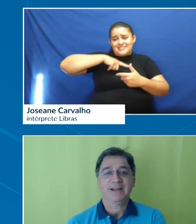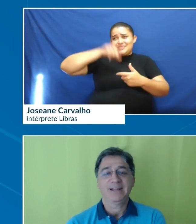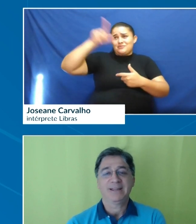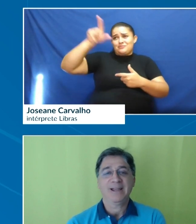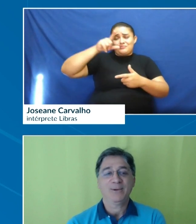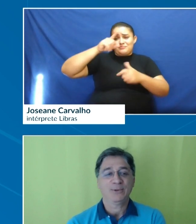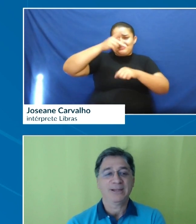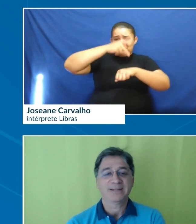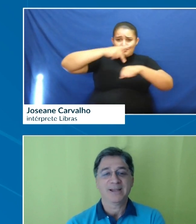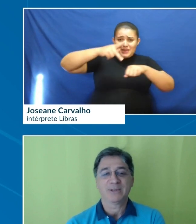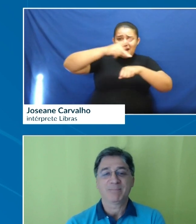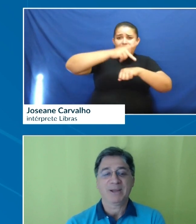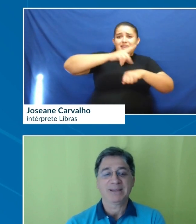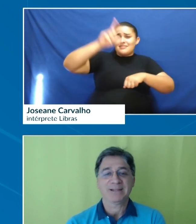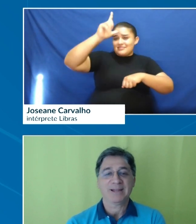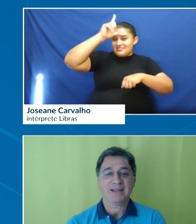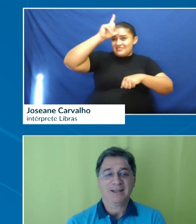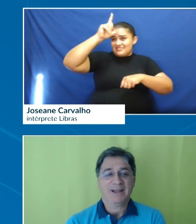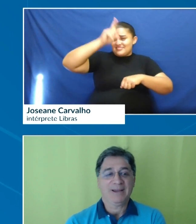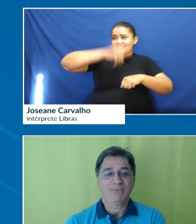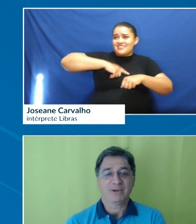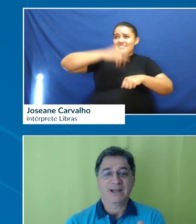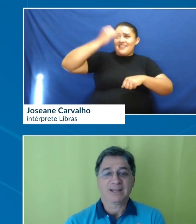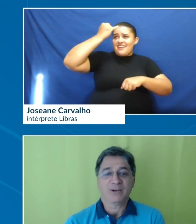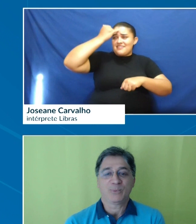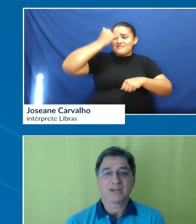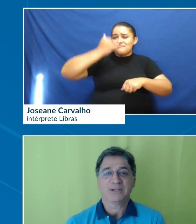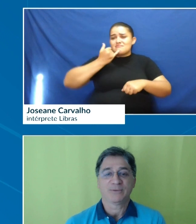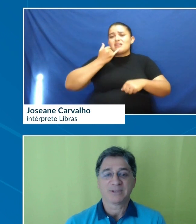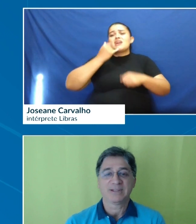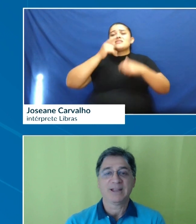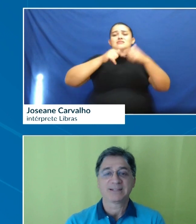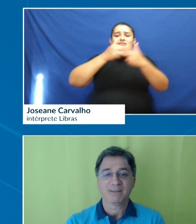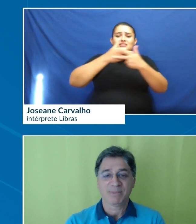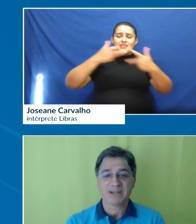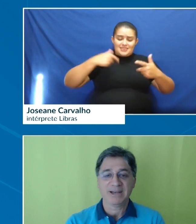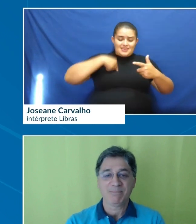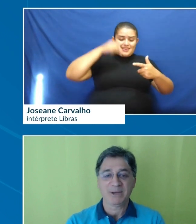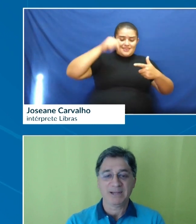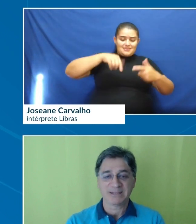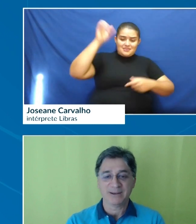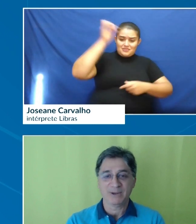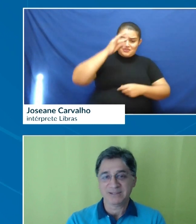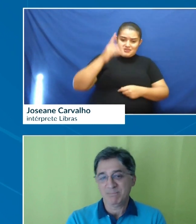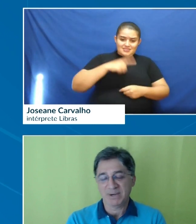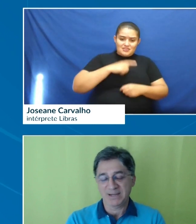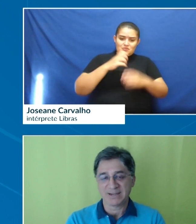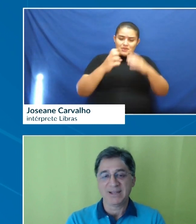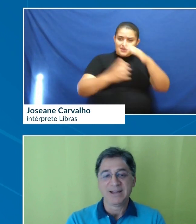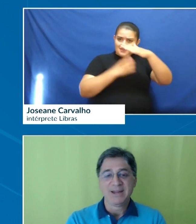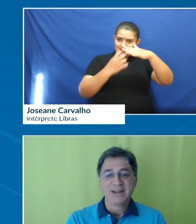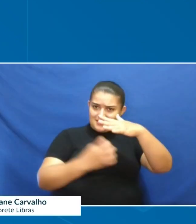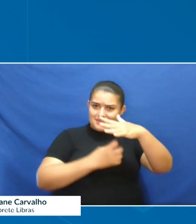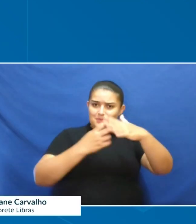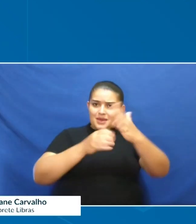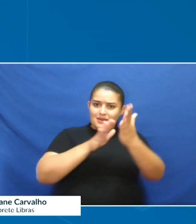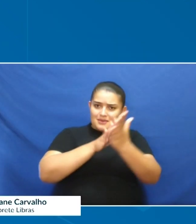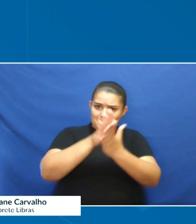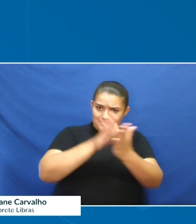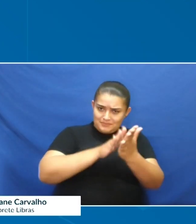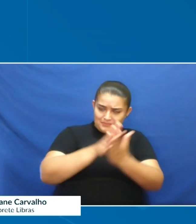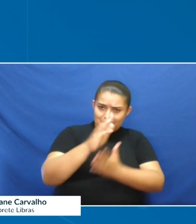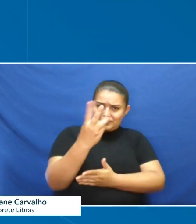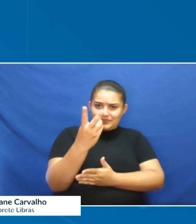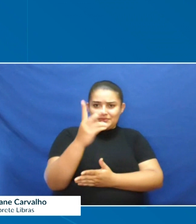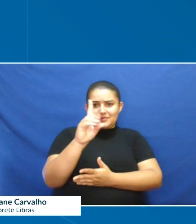Alemanha, ele tem o desenho da peça, aí aqui no Brasil você tem essa pequena empresa, ou essa empresa, que